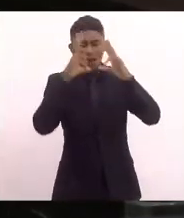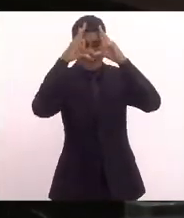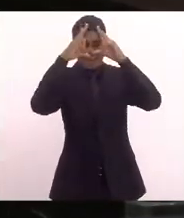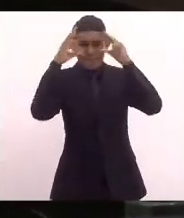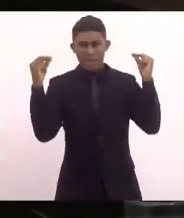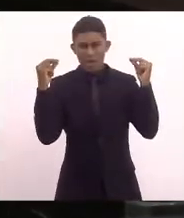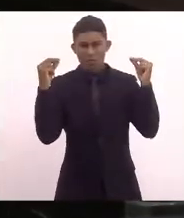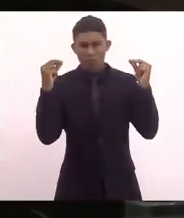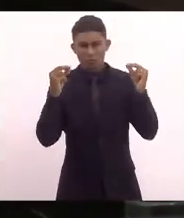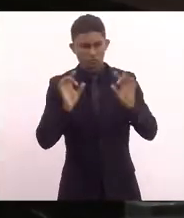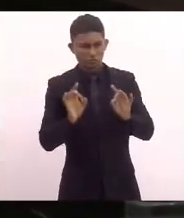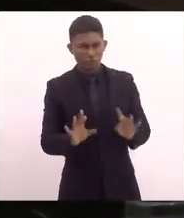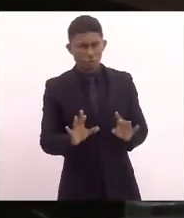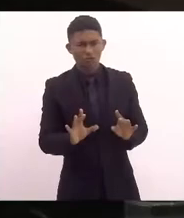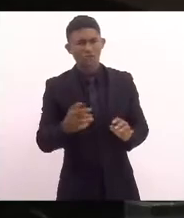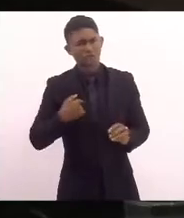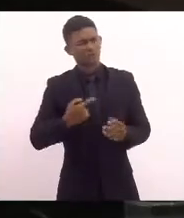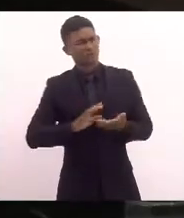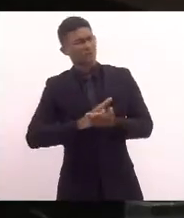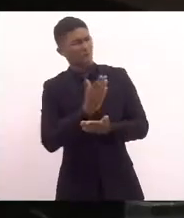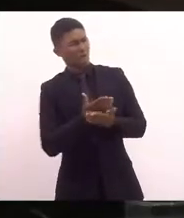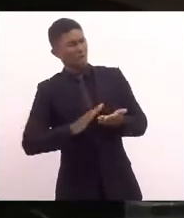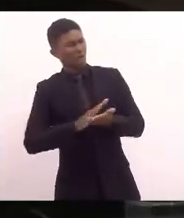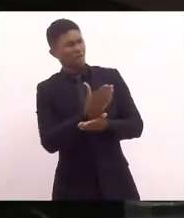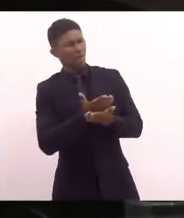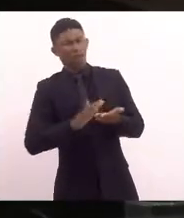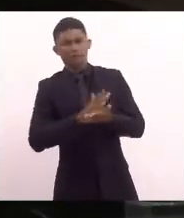Isso me incomoda.